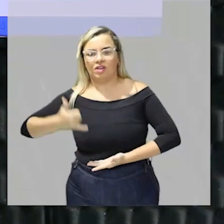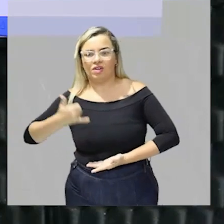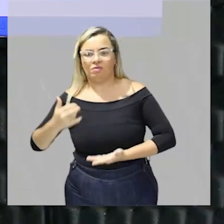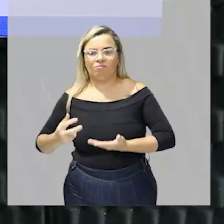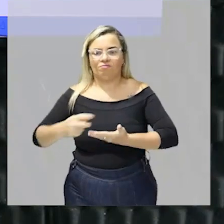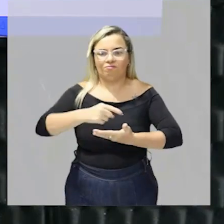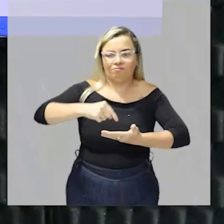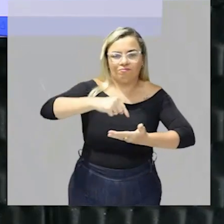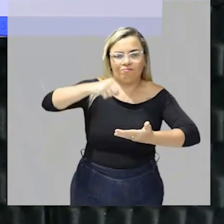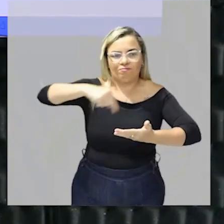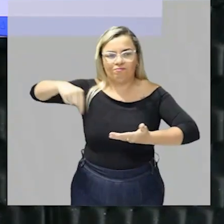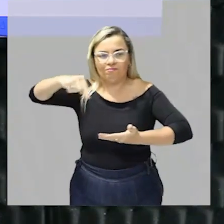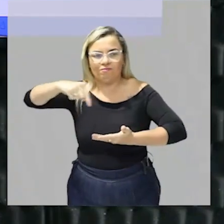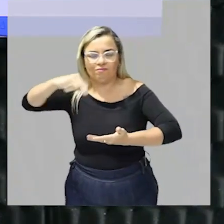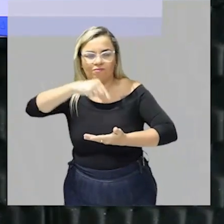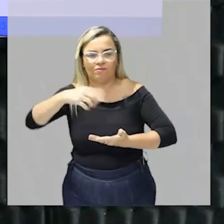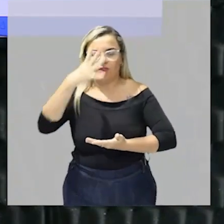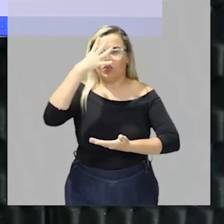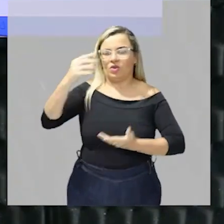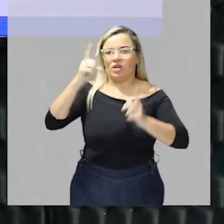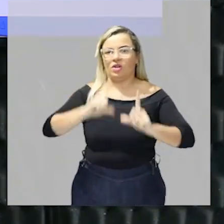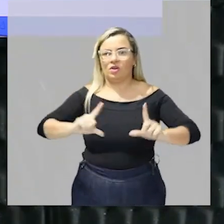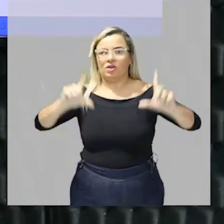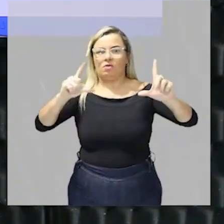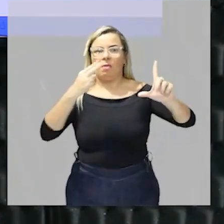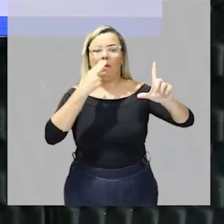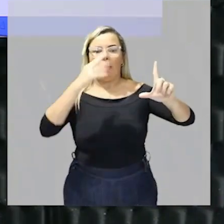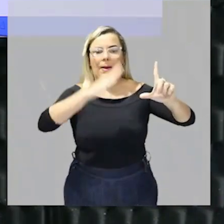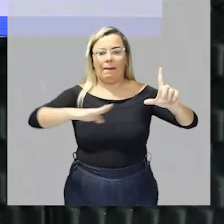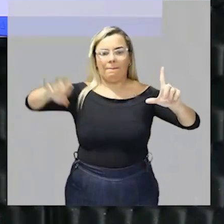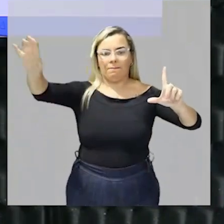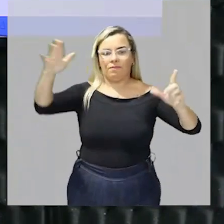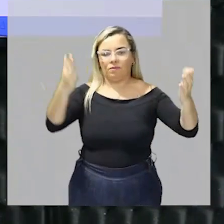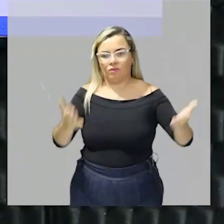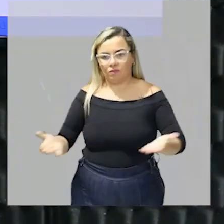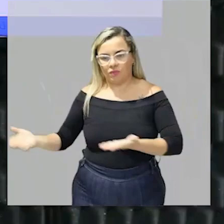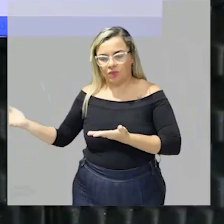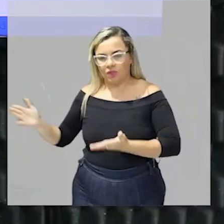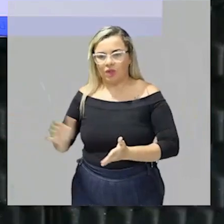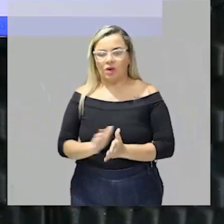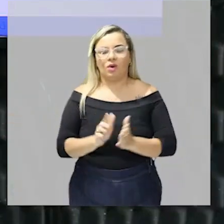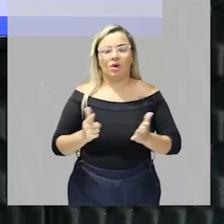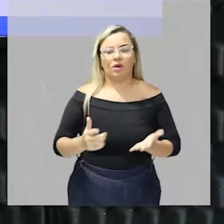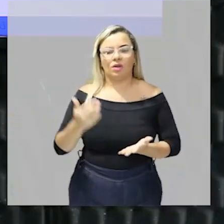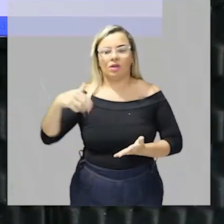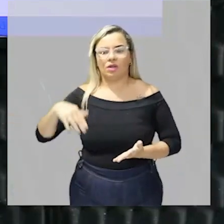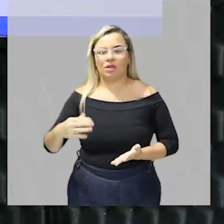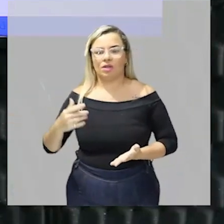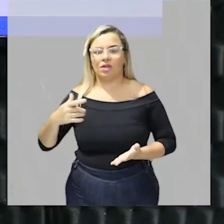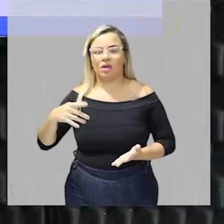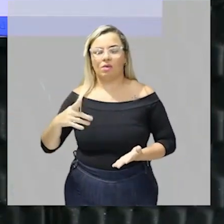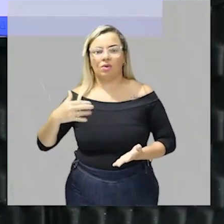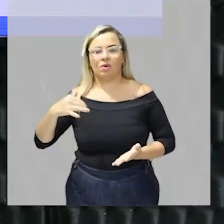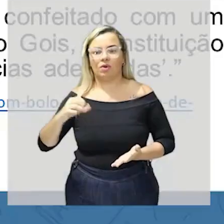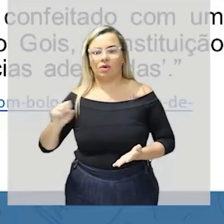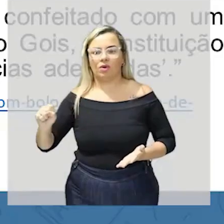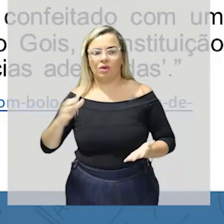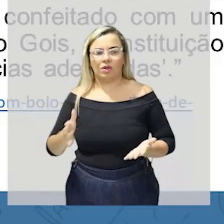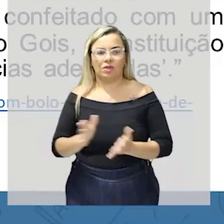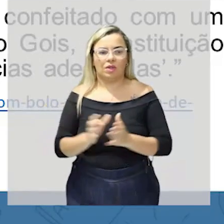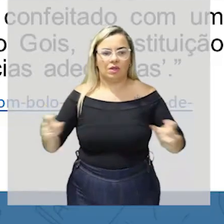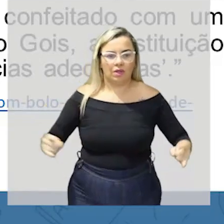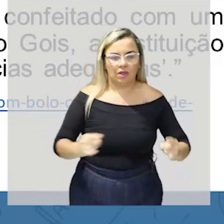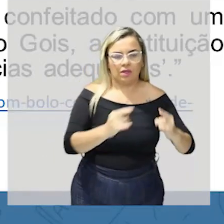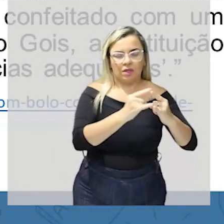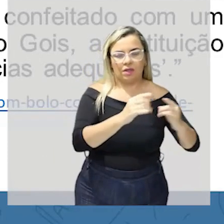como mostrou a coluna de Anselmo Góes. A instituição, a universidade, a reitoria, encaminhou o caso às